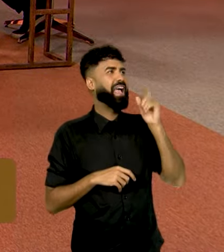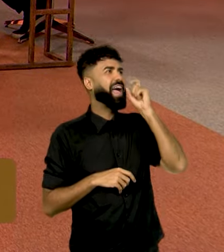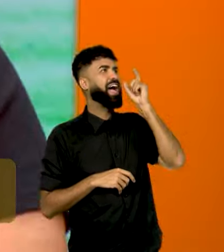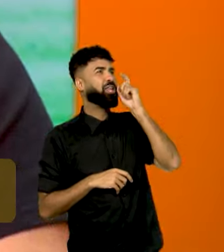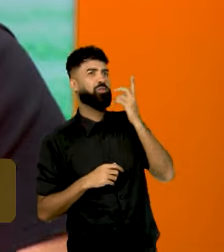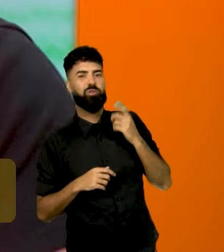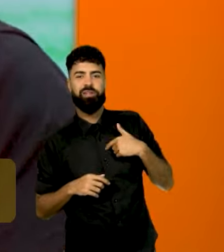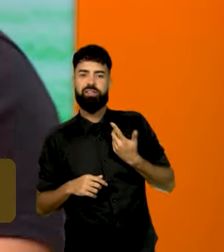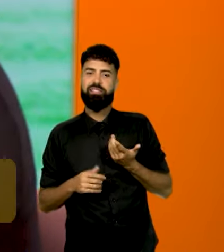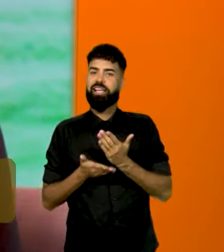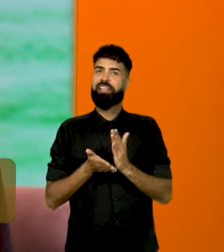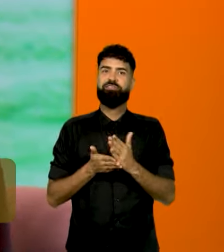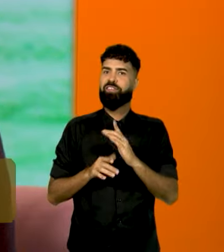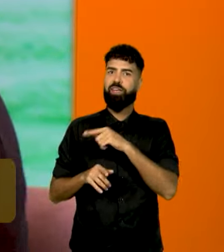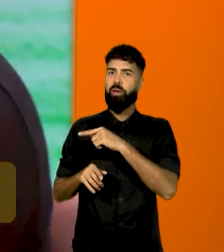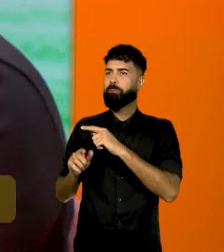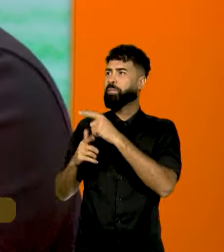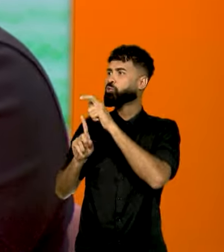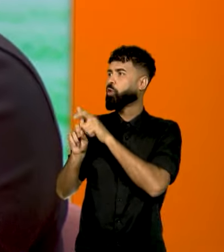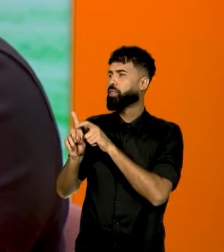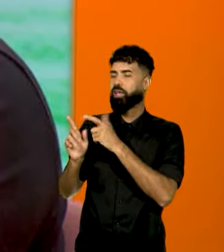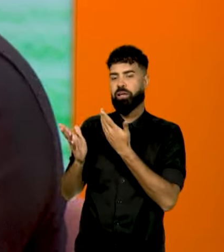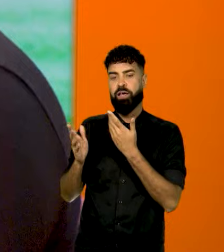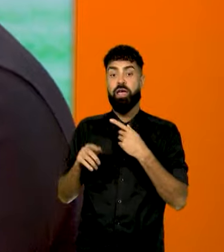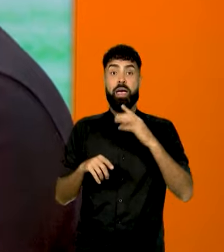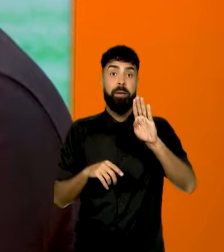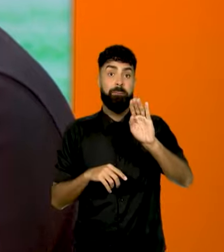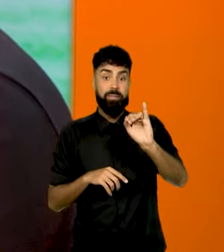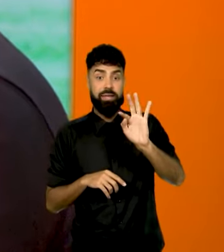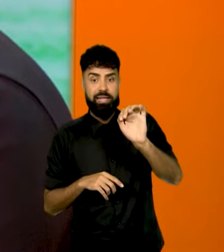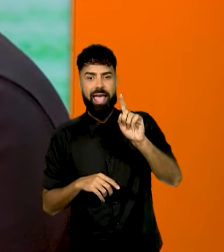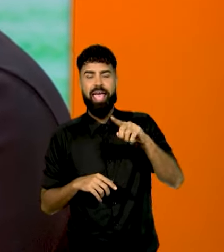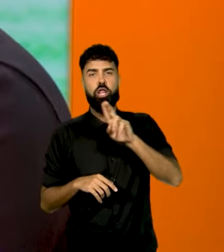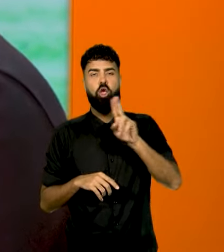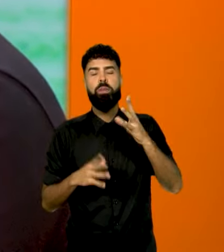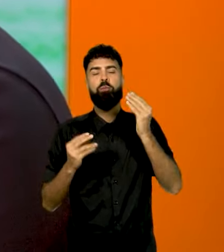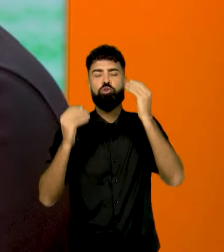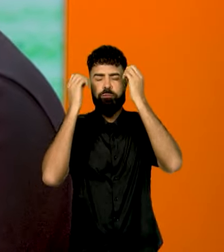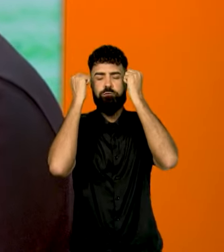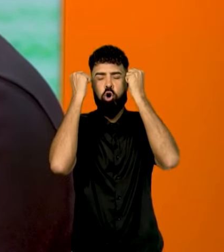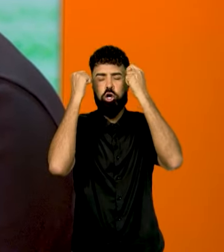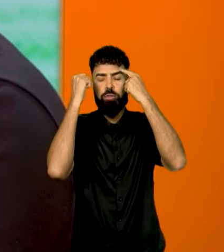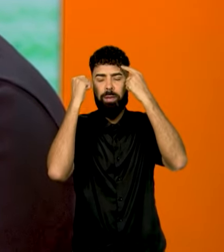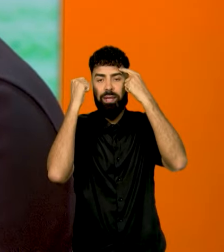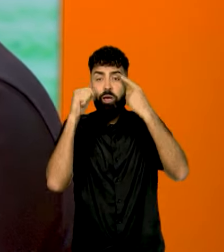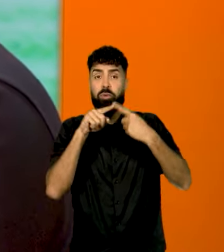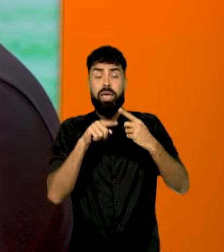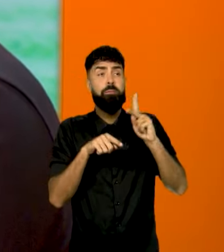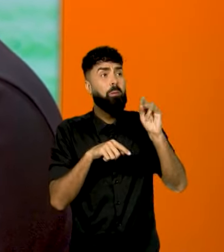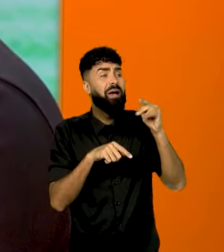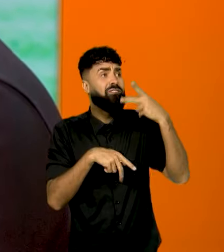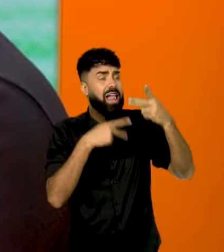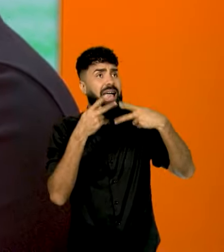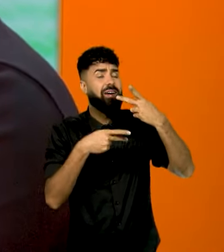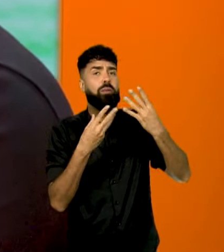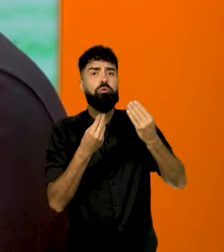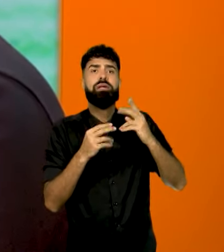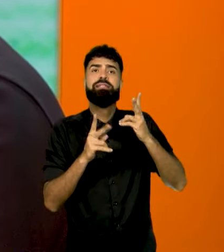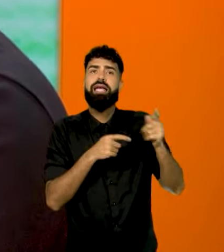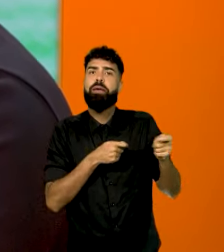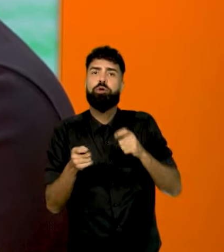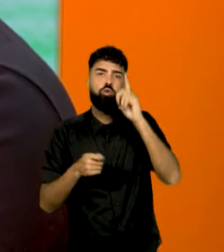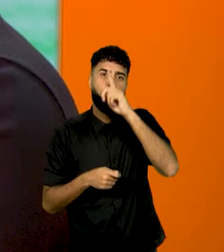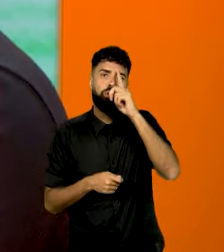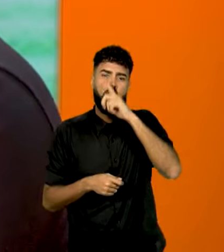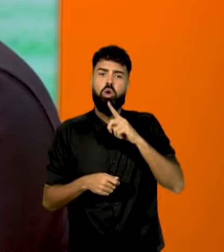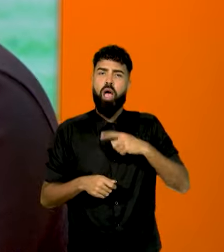com o Bita do Mundo Bita. O Bita, ele era um nome que estava muito fresco na minha mente, assim, porque meu pai falava muito nos almoços de domingo, assim,